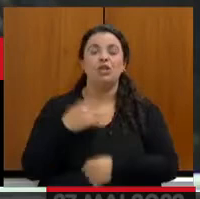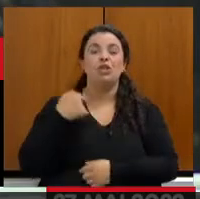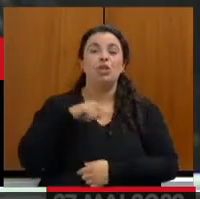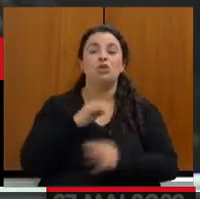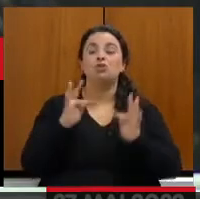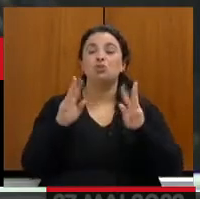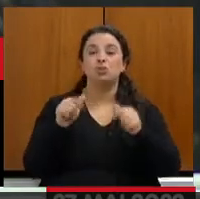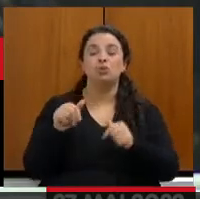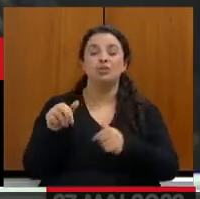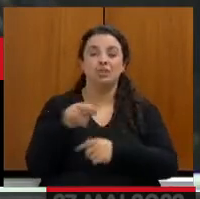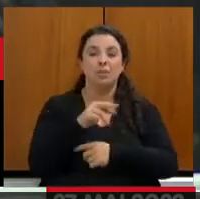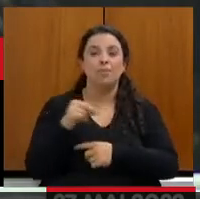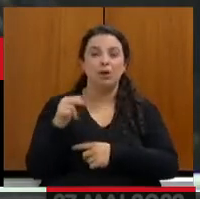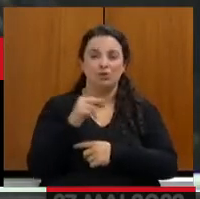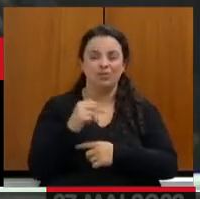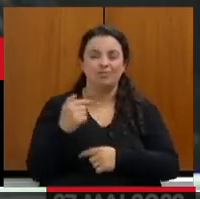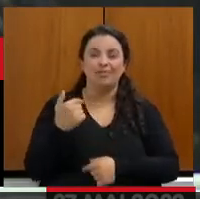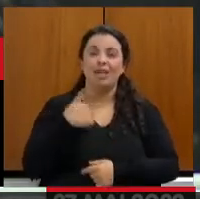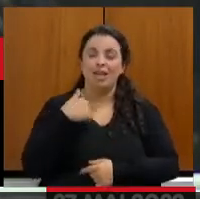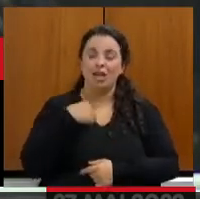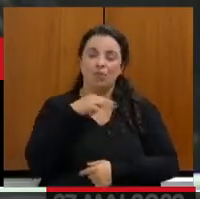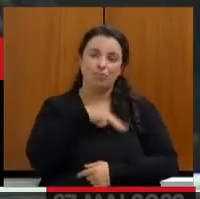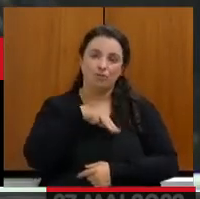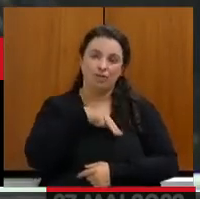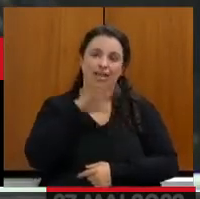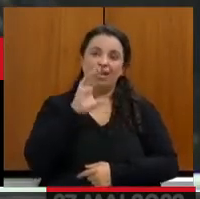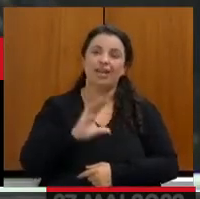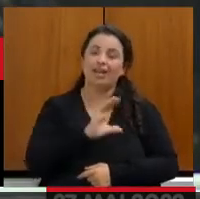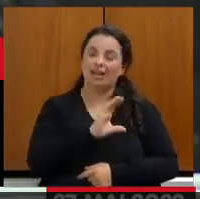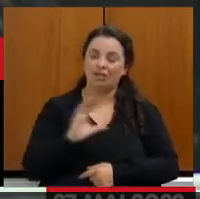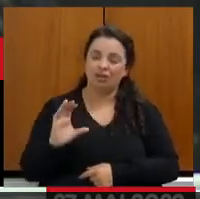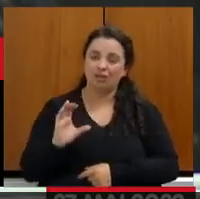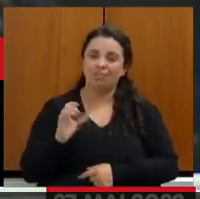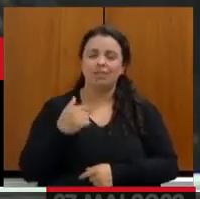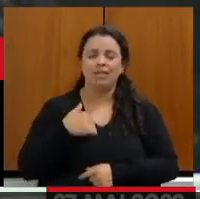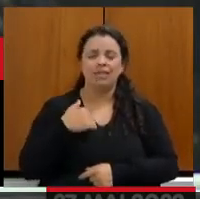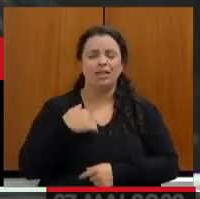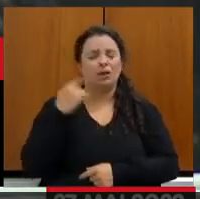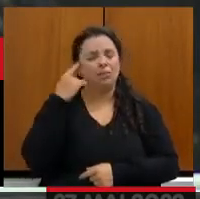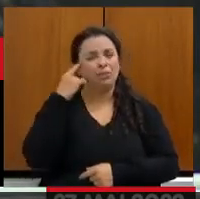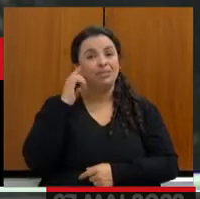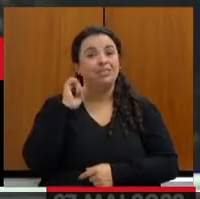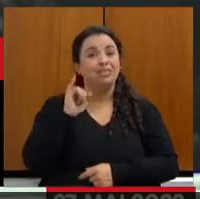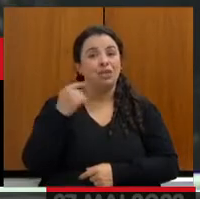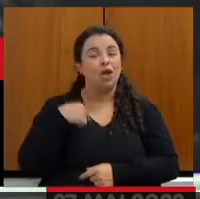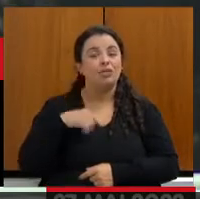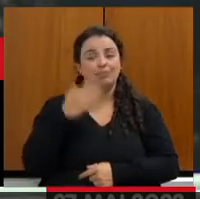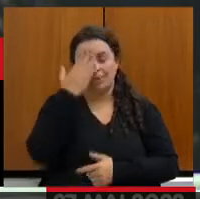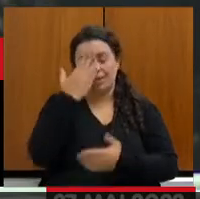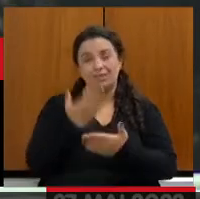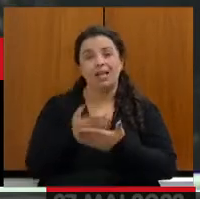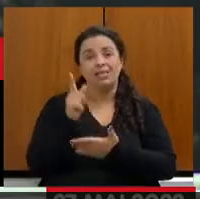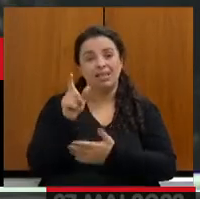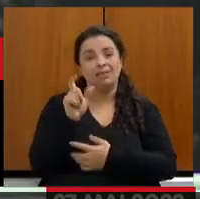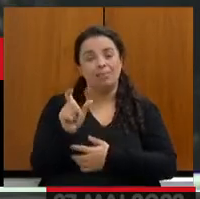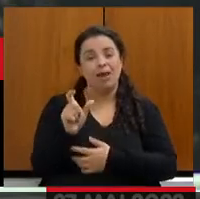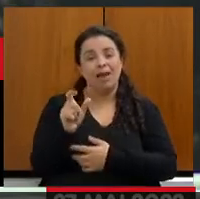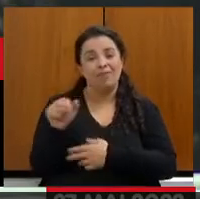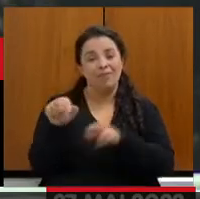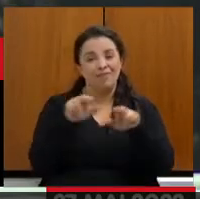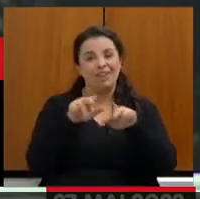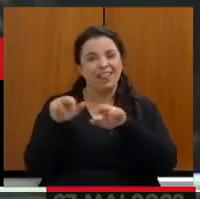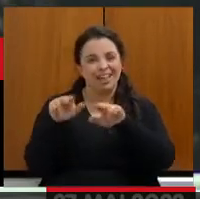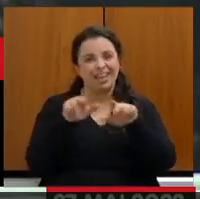católica e eu acredito que se a gente acreditar se realmente nessa palavra da Fraternidade